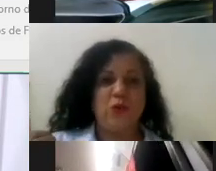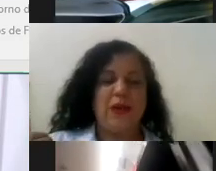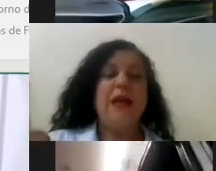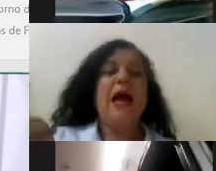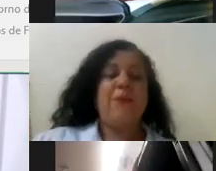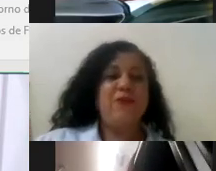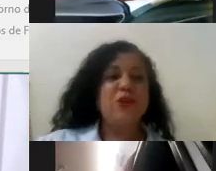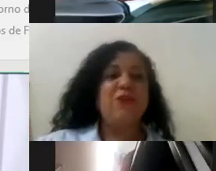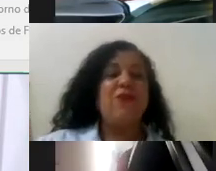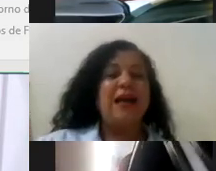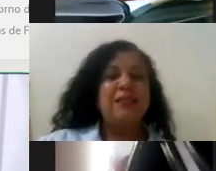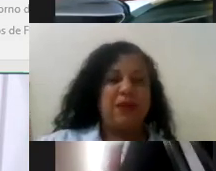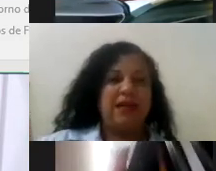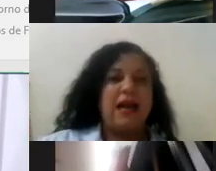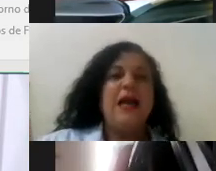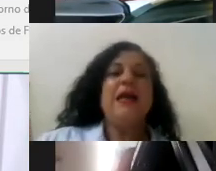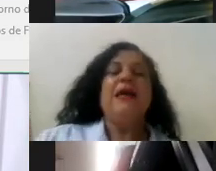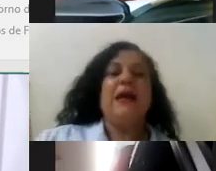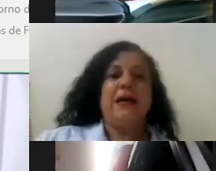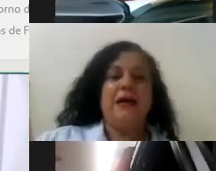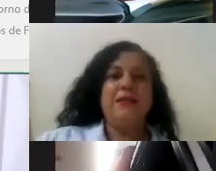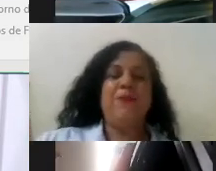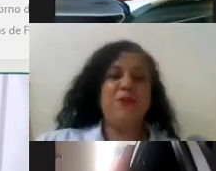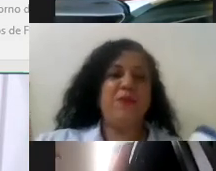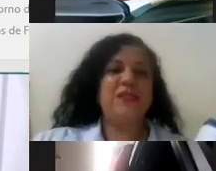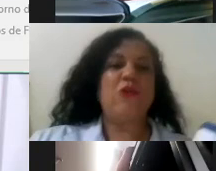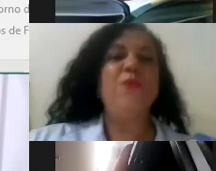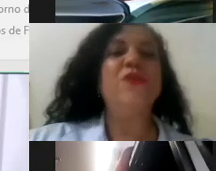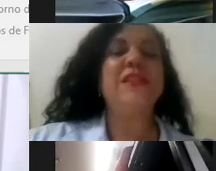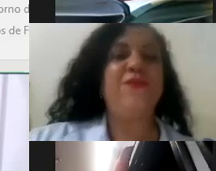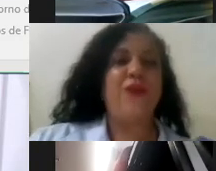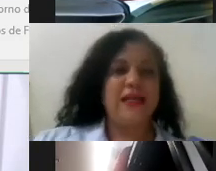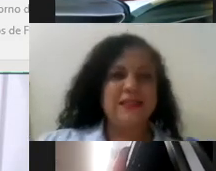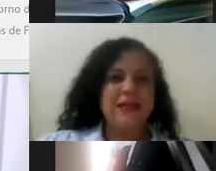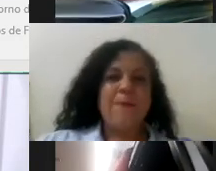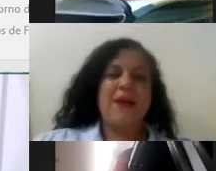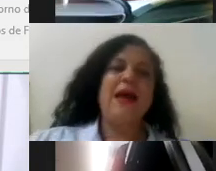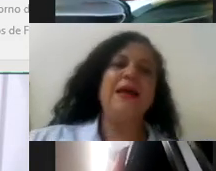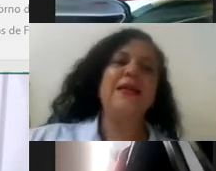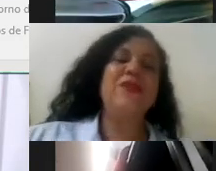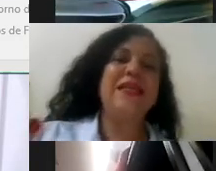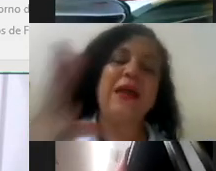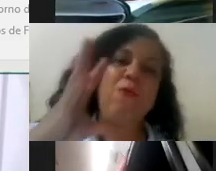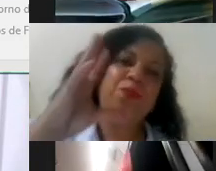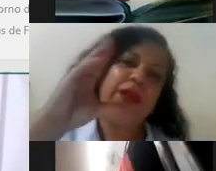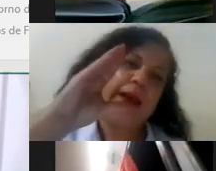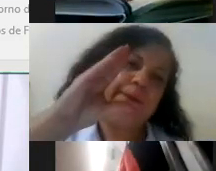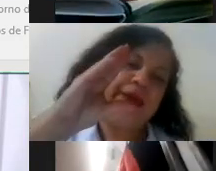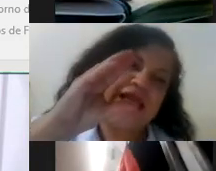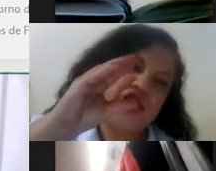sua coluna. A professora vai explicar depois para você como você faz para que você